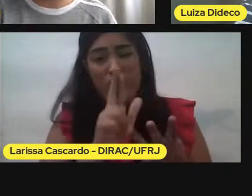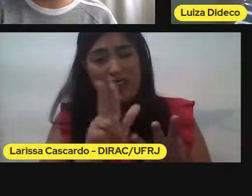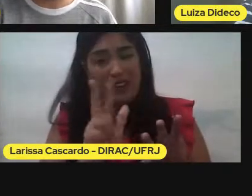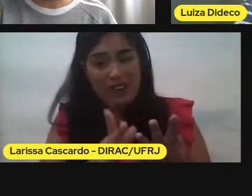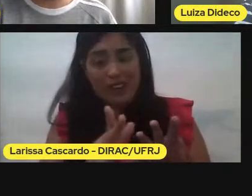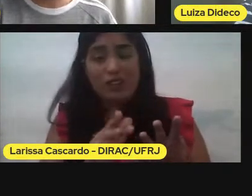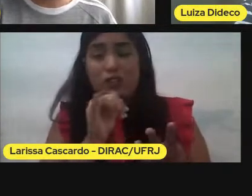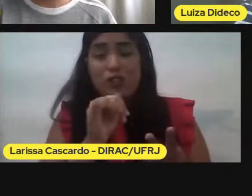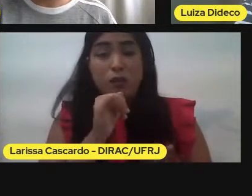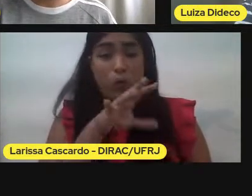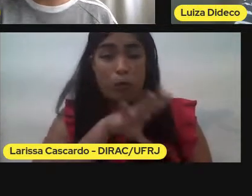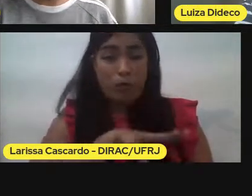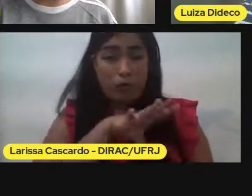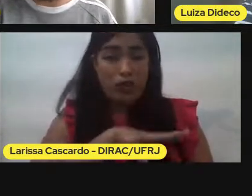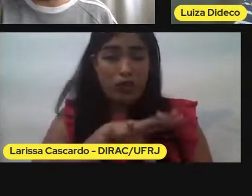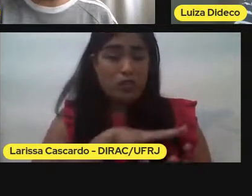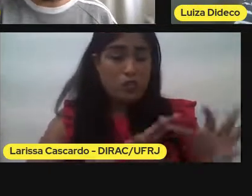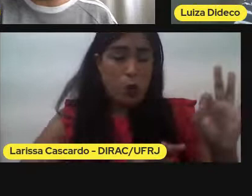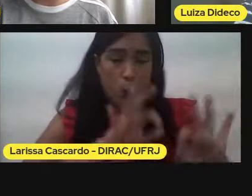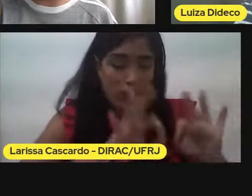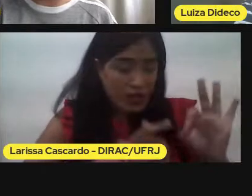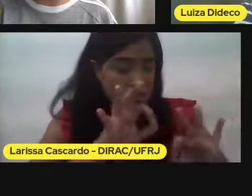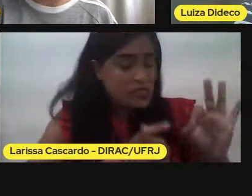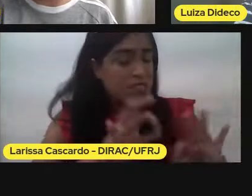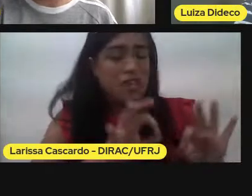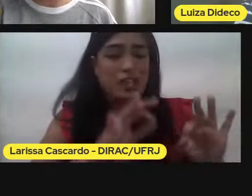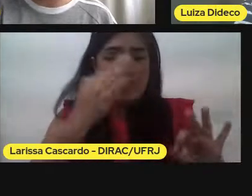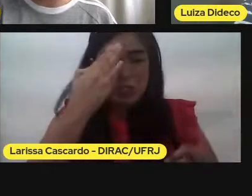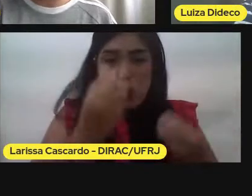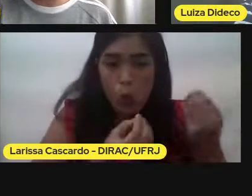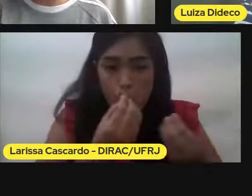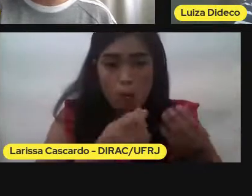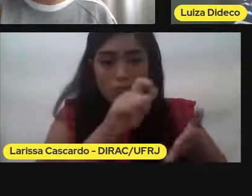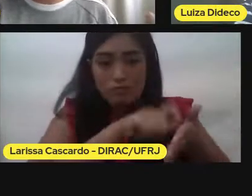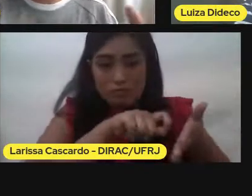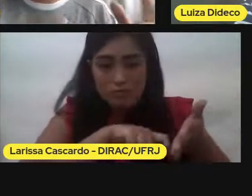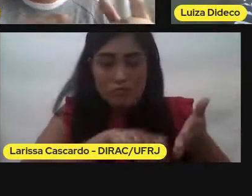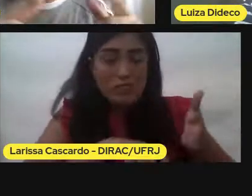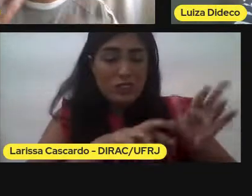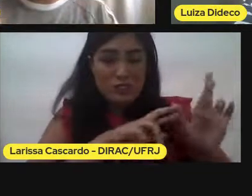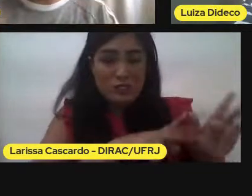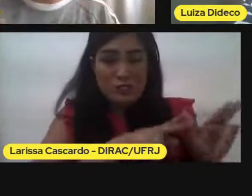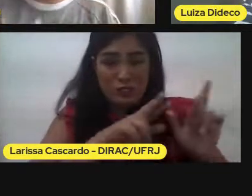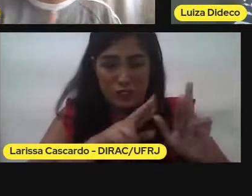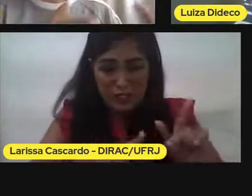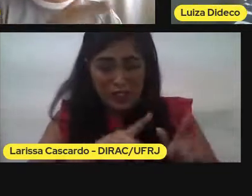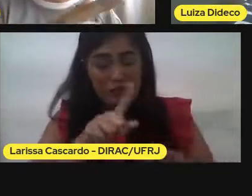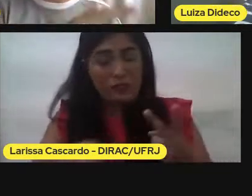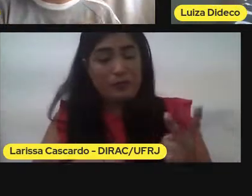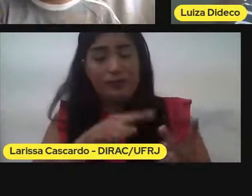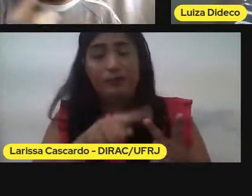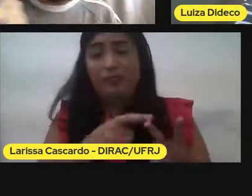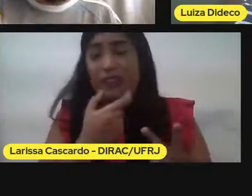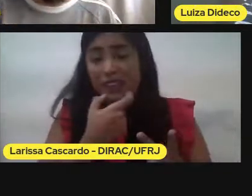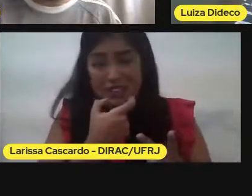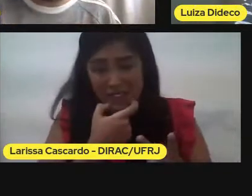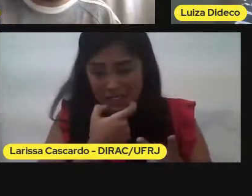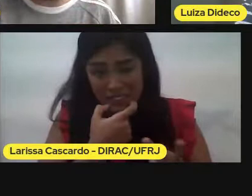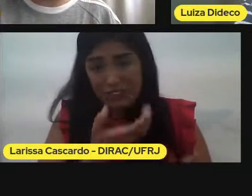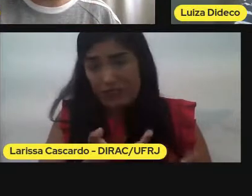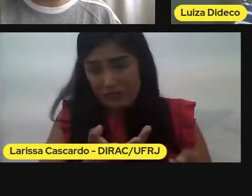de um jeito, eles diferente entre si. O inglês,